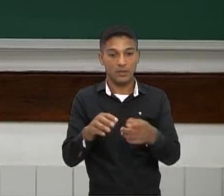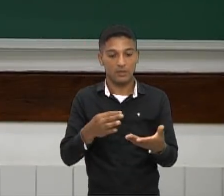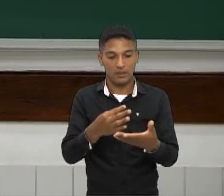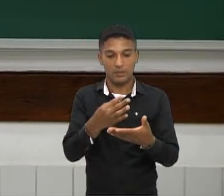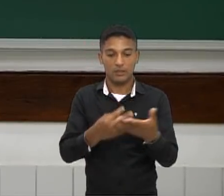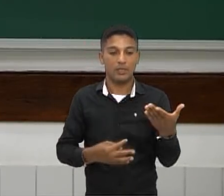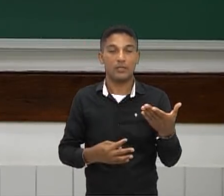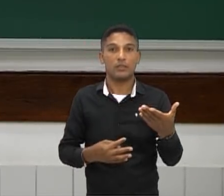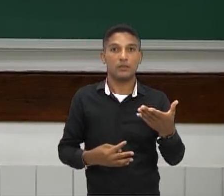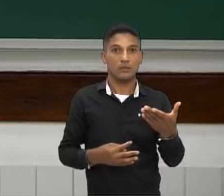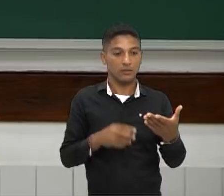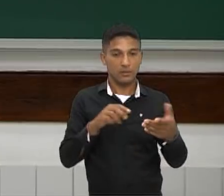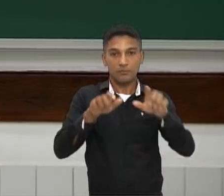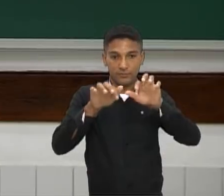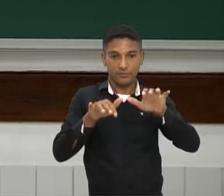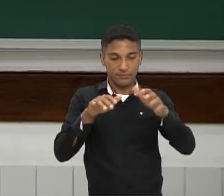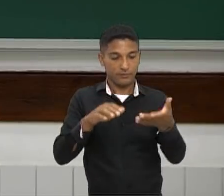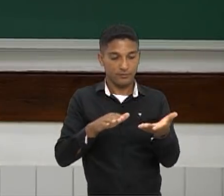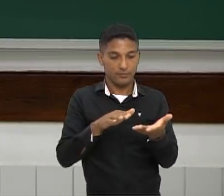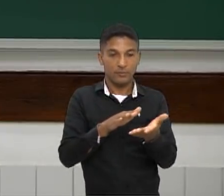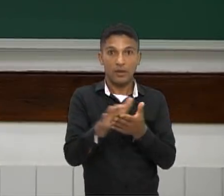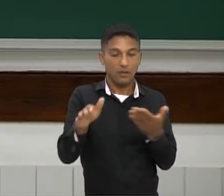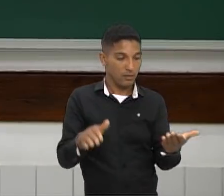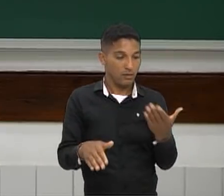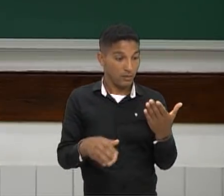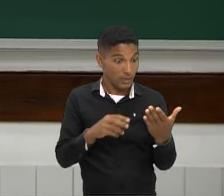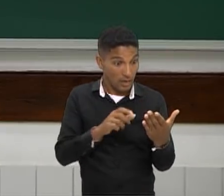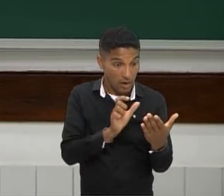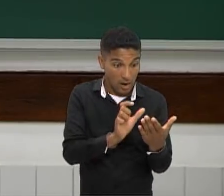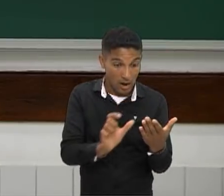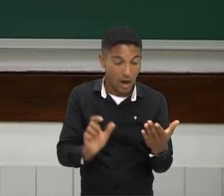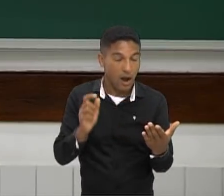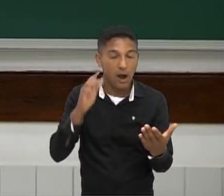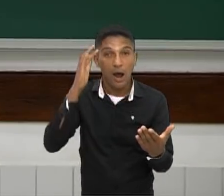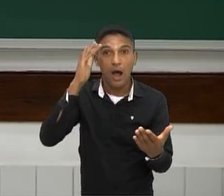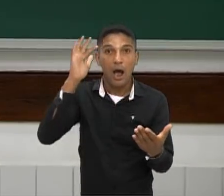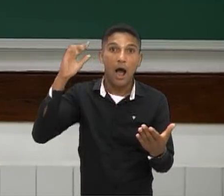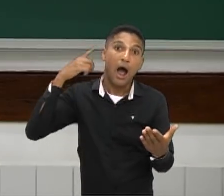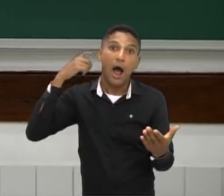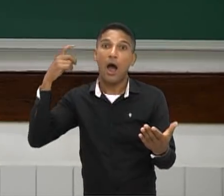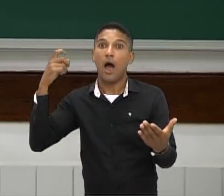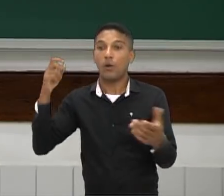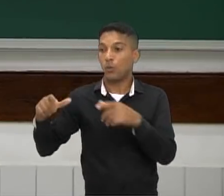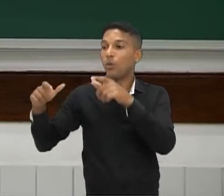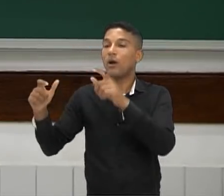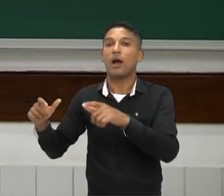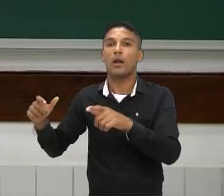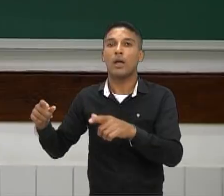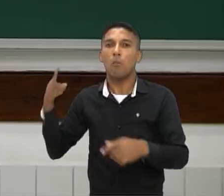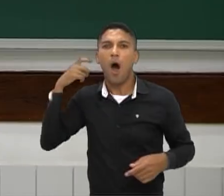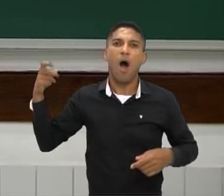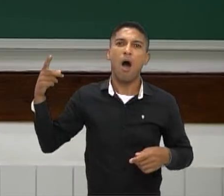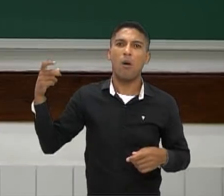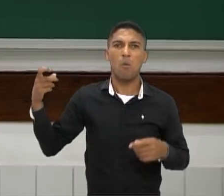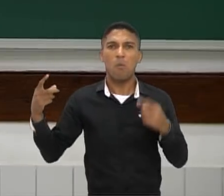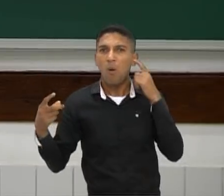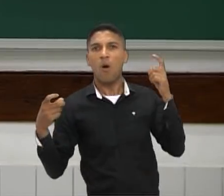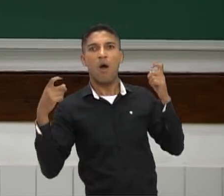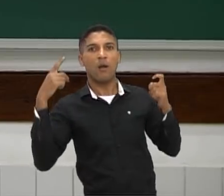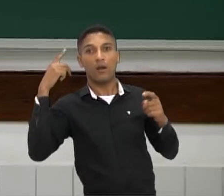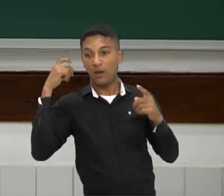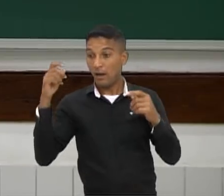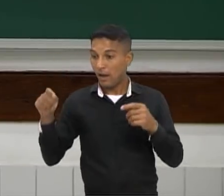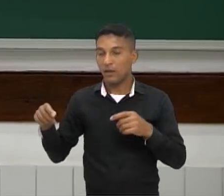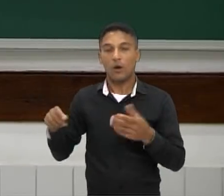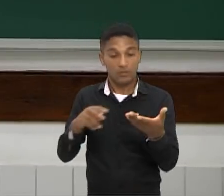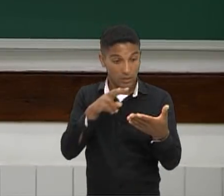texto, a forma como está redigida, permite ao leitor ouvir ou imaginar, né, um campo de audição e ouvir determinados sons,